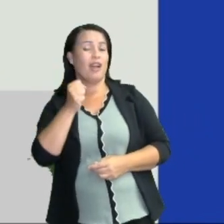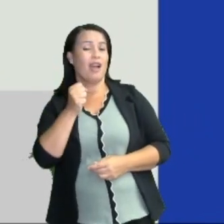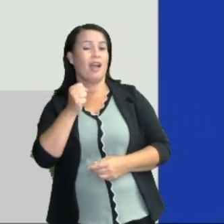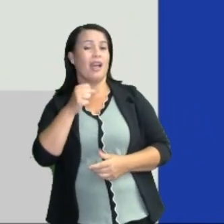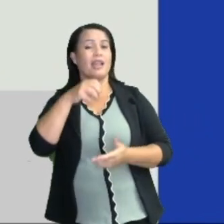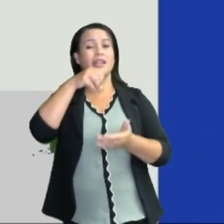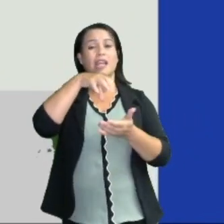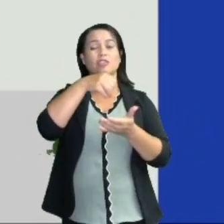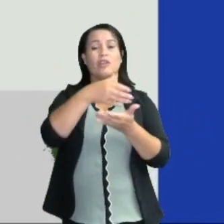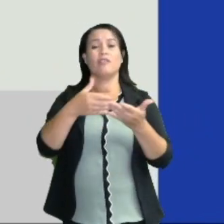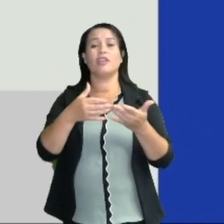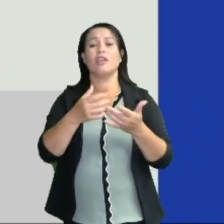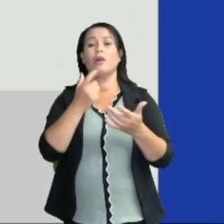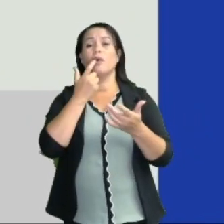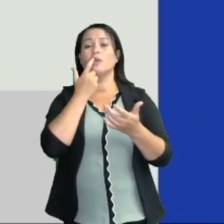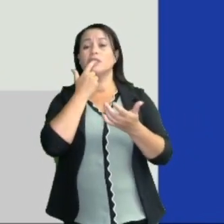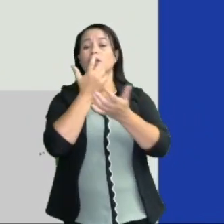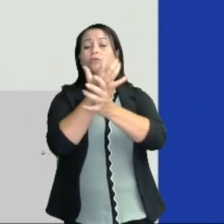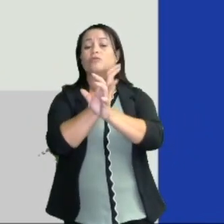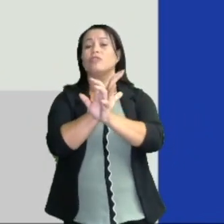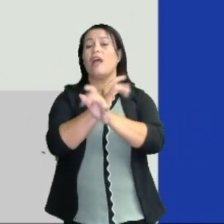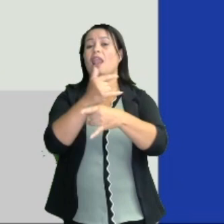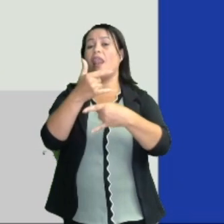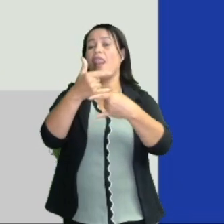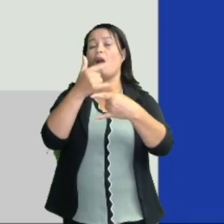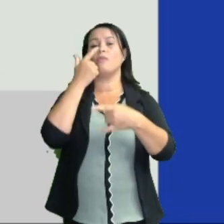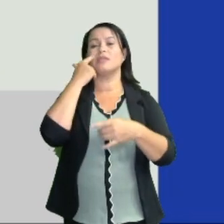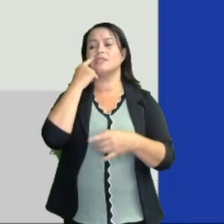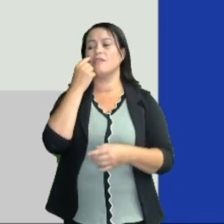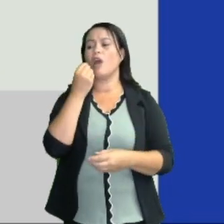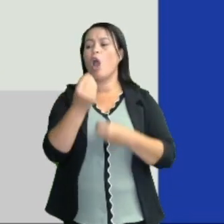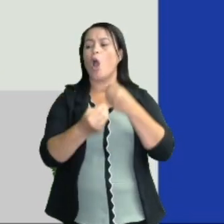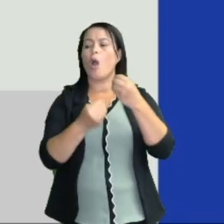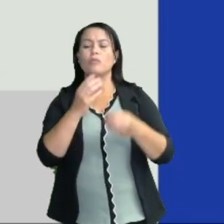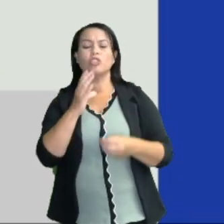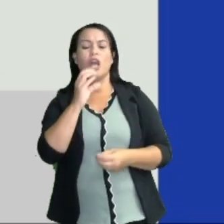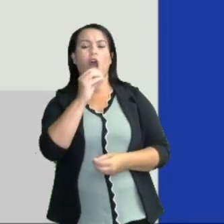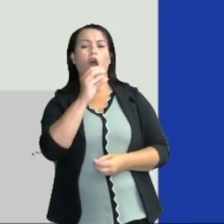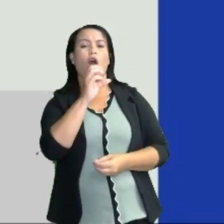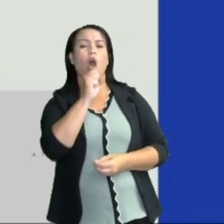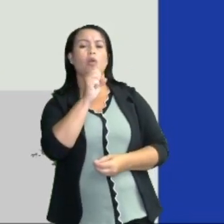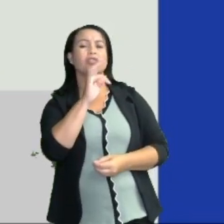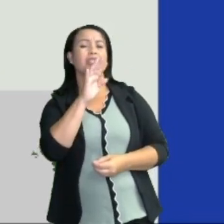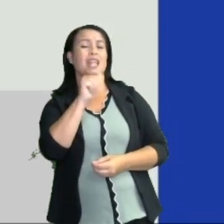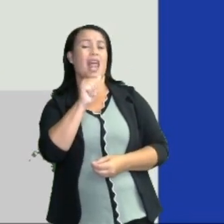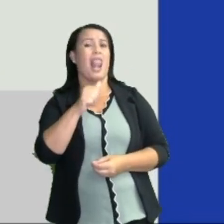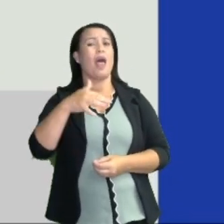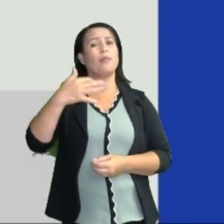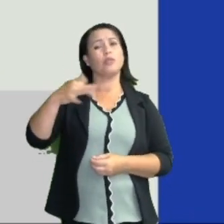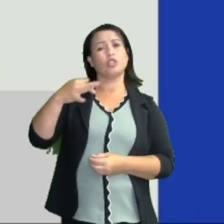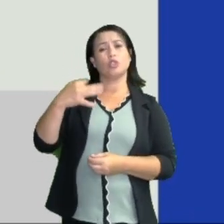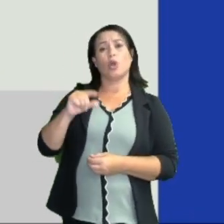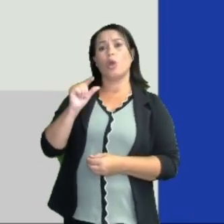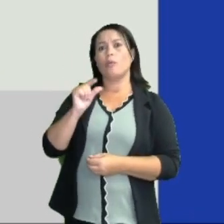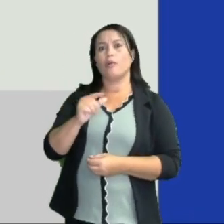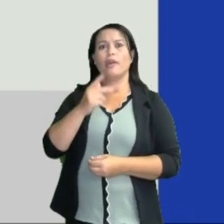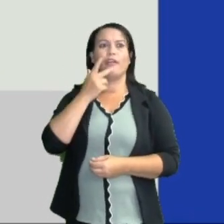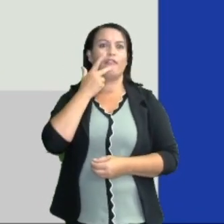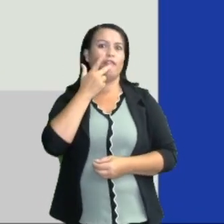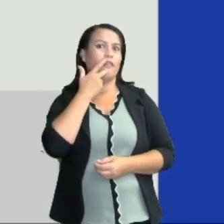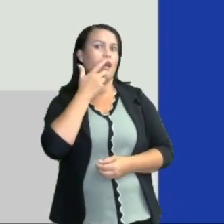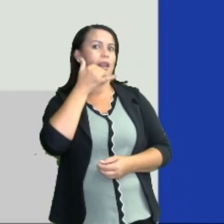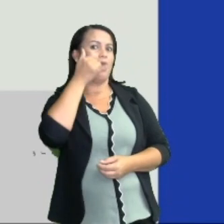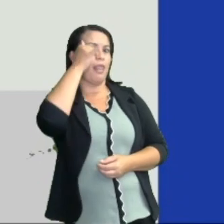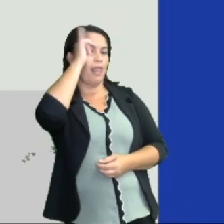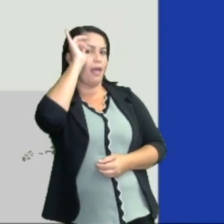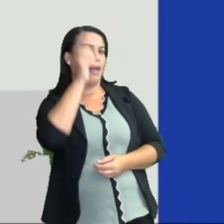costela. Vamos ler a tirinha. Ó, como está a costela? Me dói um pouco. Eu quis dizer a